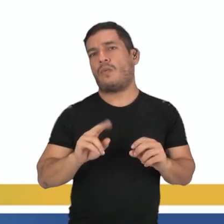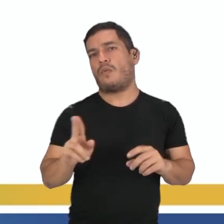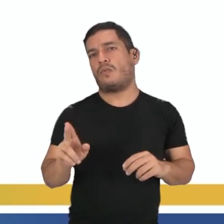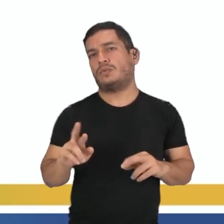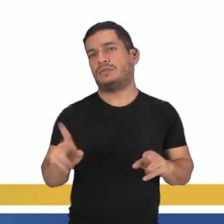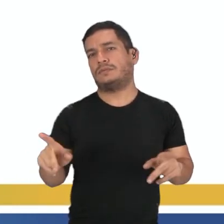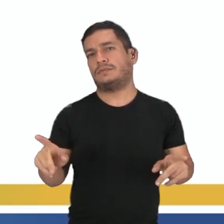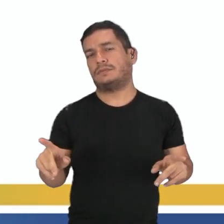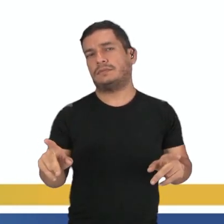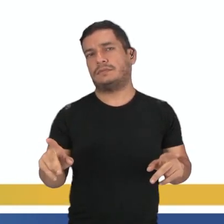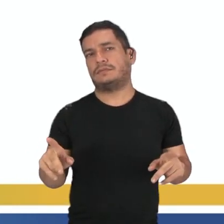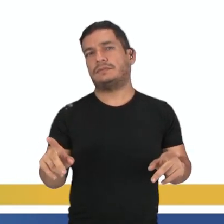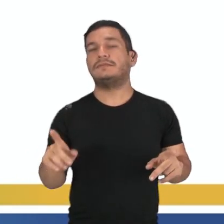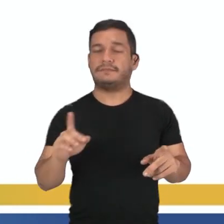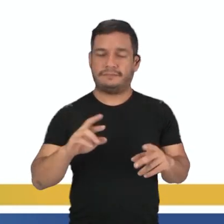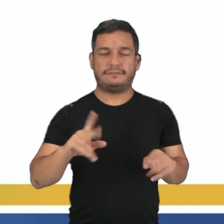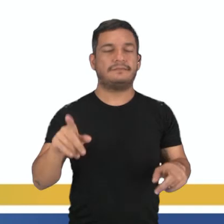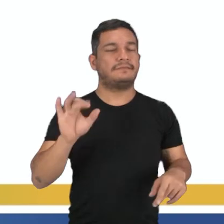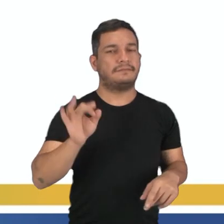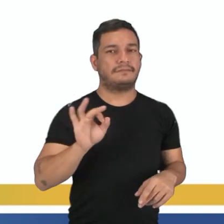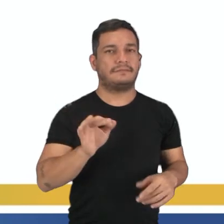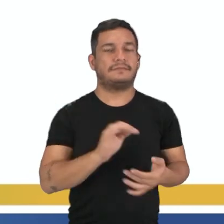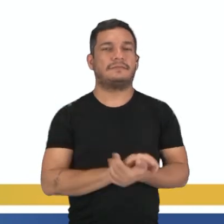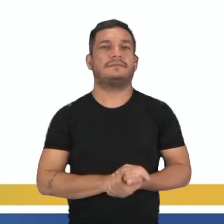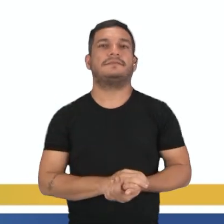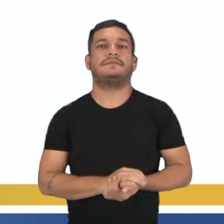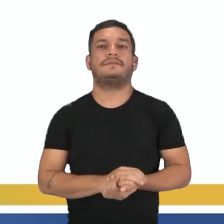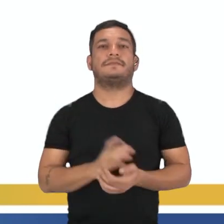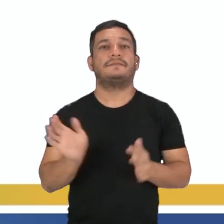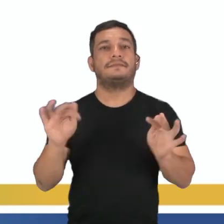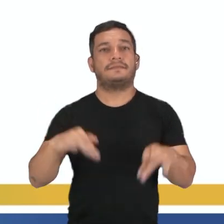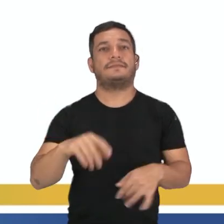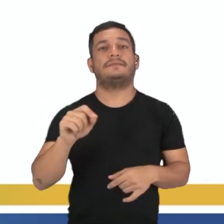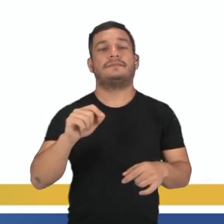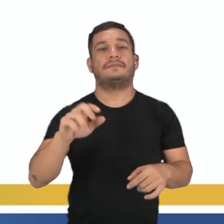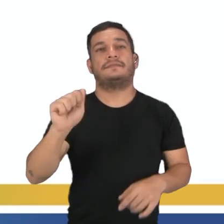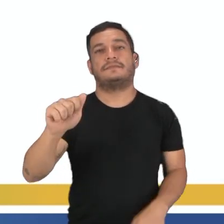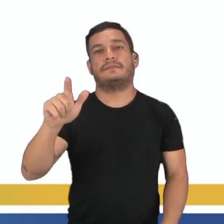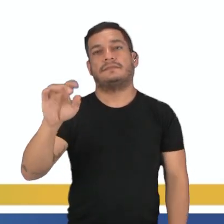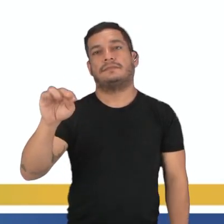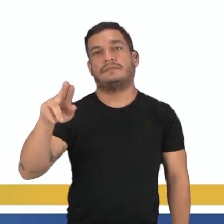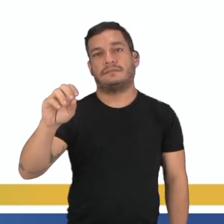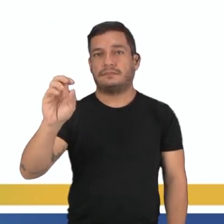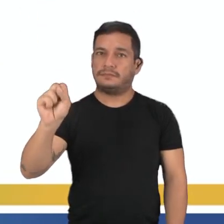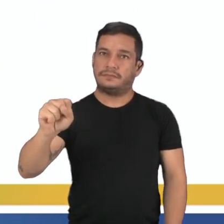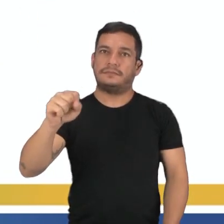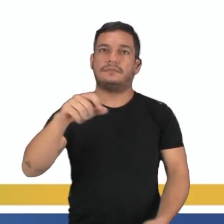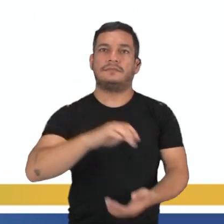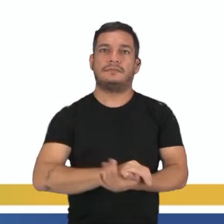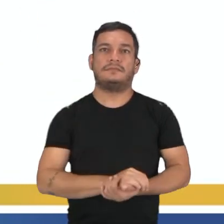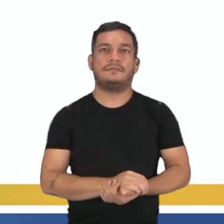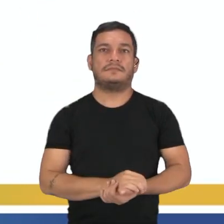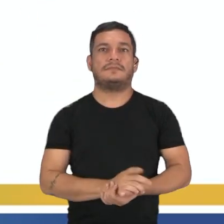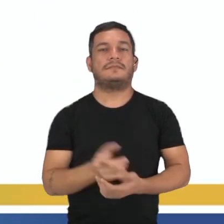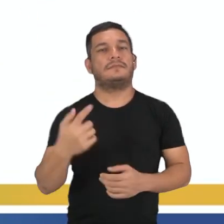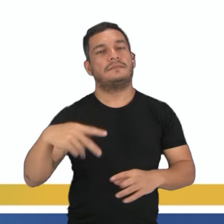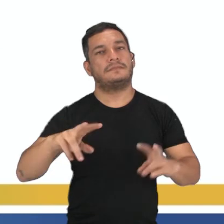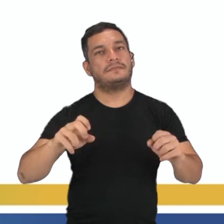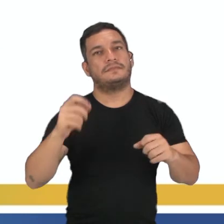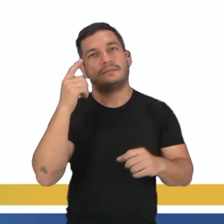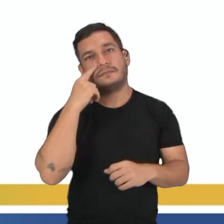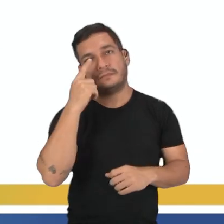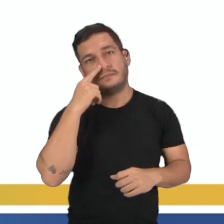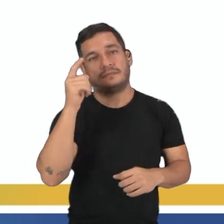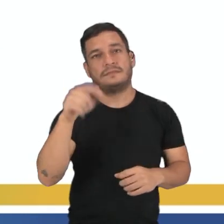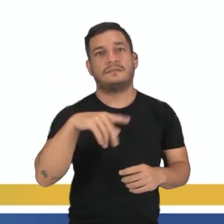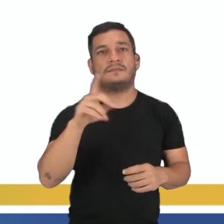distintos? Estão em lados diferentes, certo? Então, nós podemos concluir que eles são alternos internos, né? Então, note que os